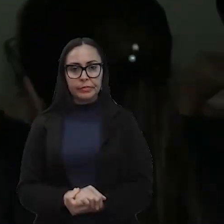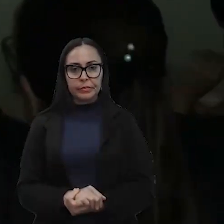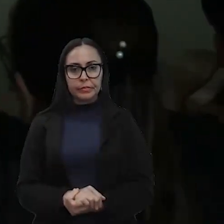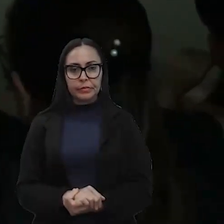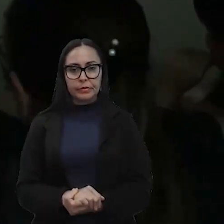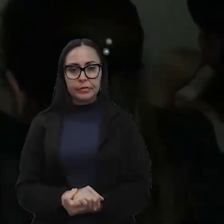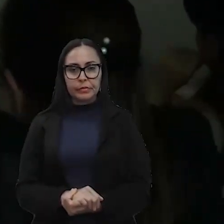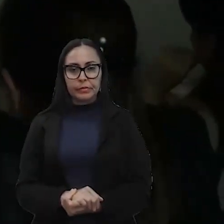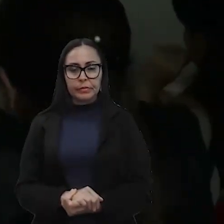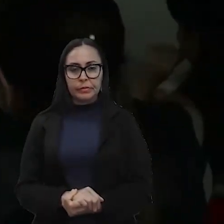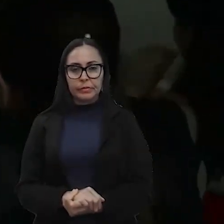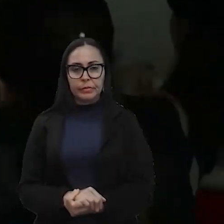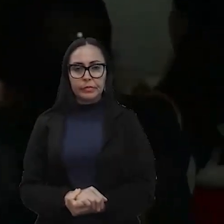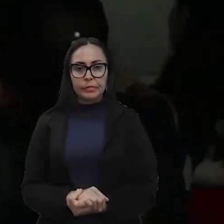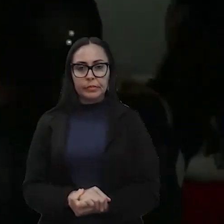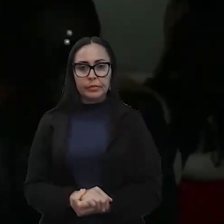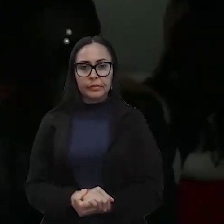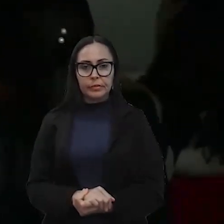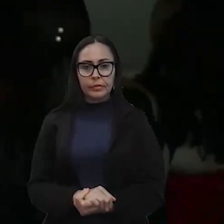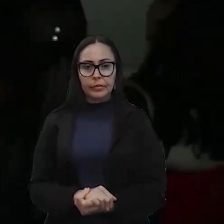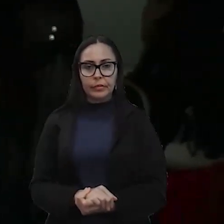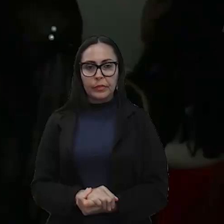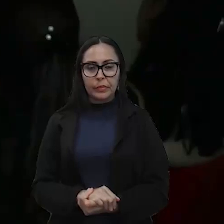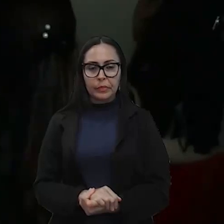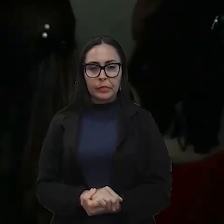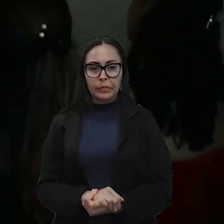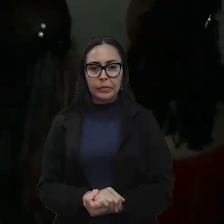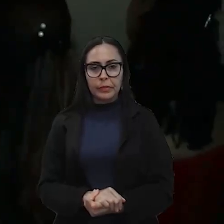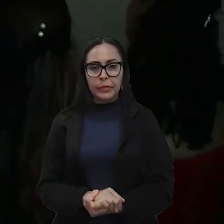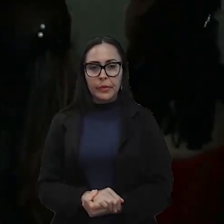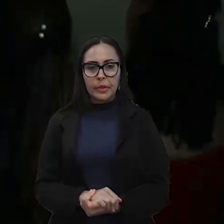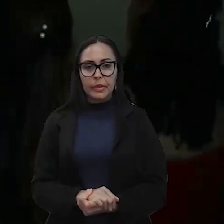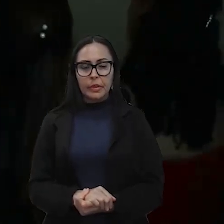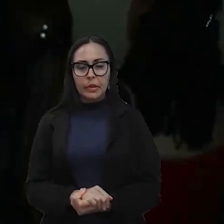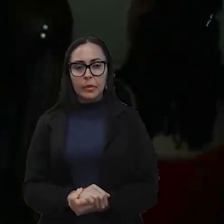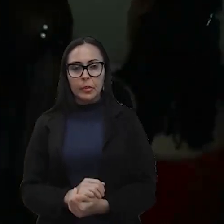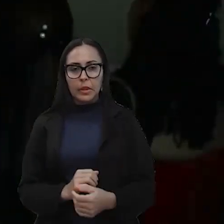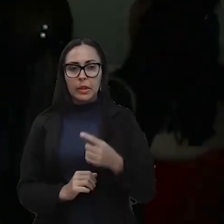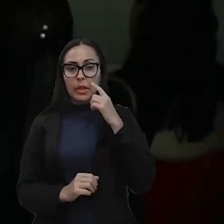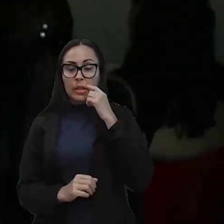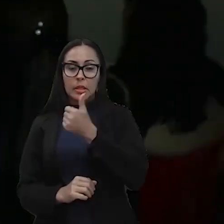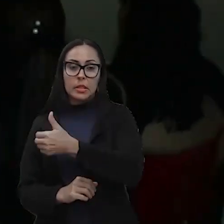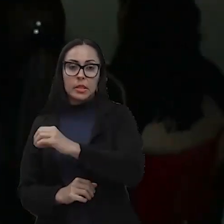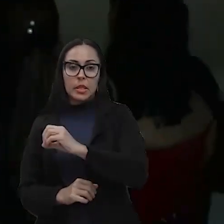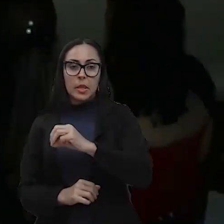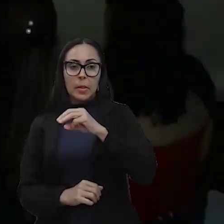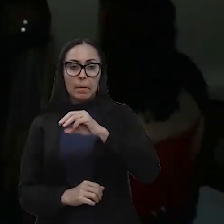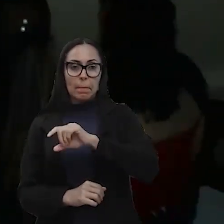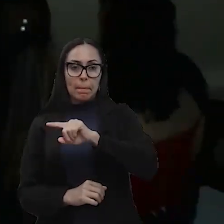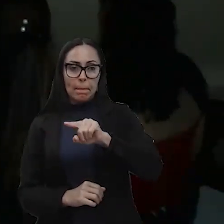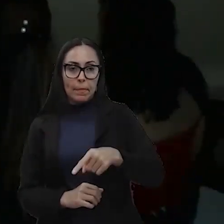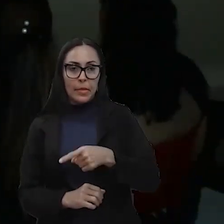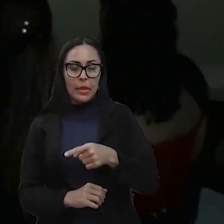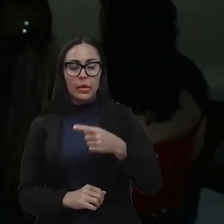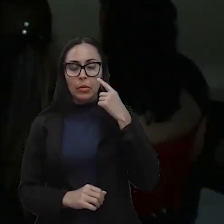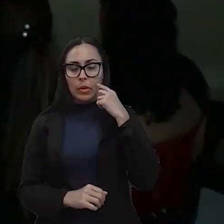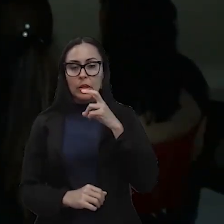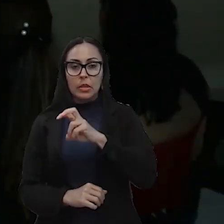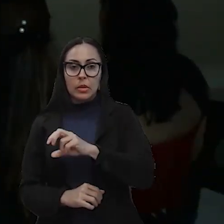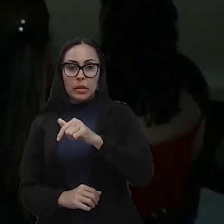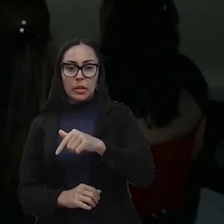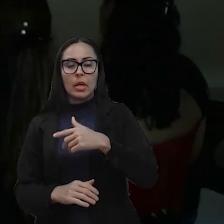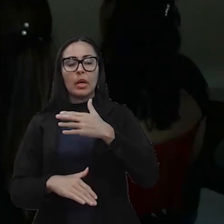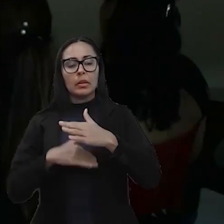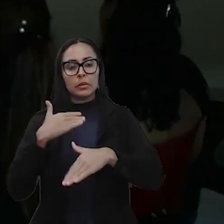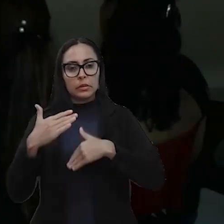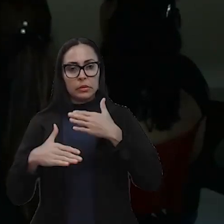59.700 novos casos de câncer de mama. Para cada 100 mil mulheres, 57 desenvolveram câncer de mama. Mas